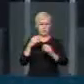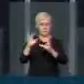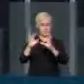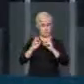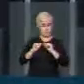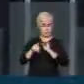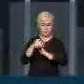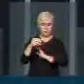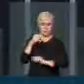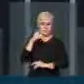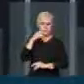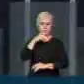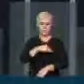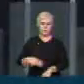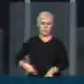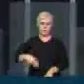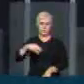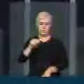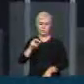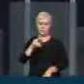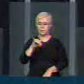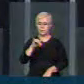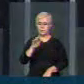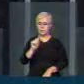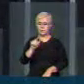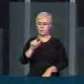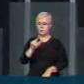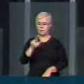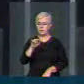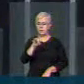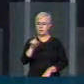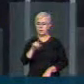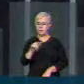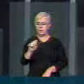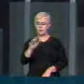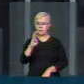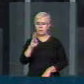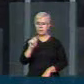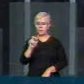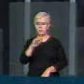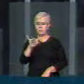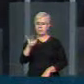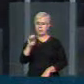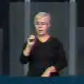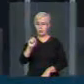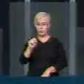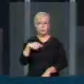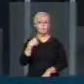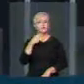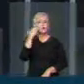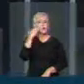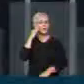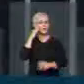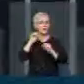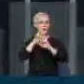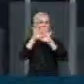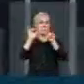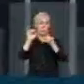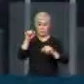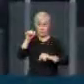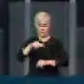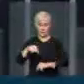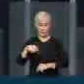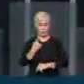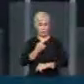ministra Maria Luísa Barrios. E temos a clareza absoluta, senhor presidente, que nós não estamos aqui criando nenhuma